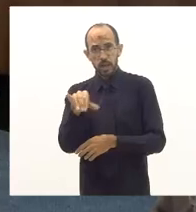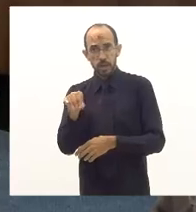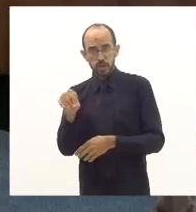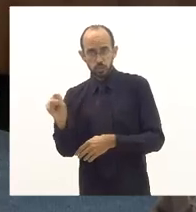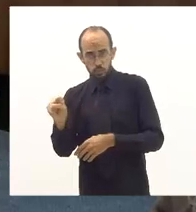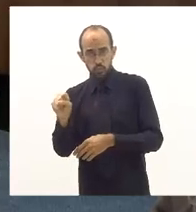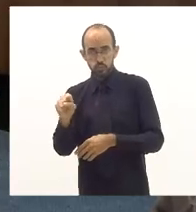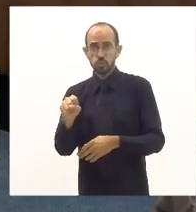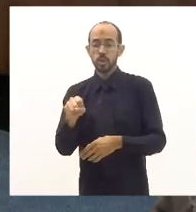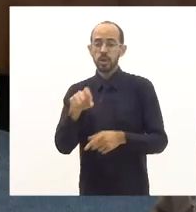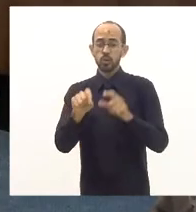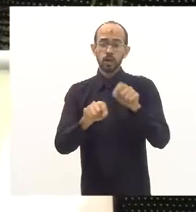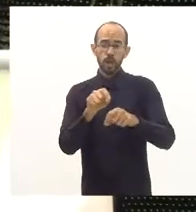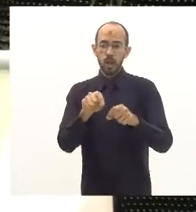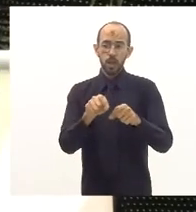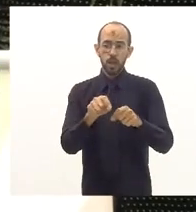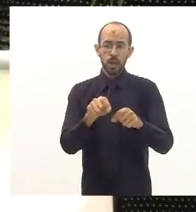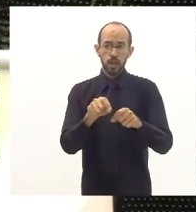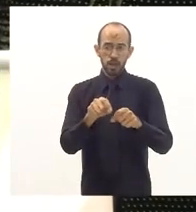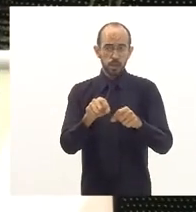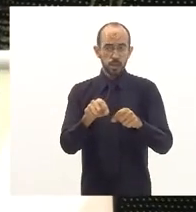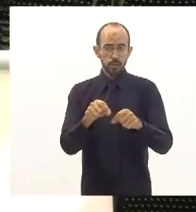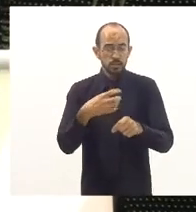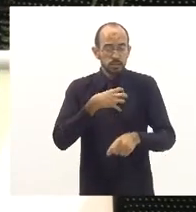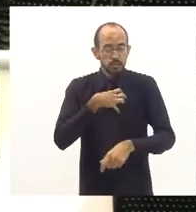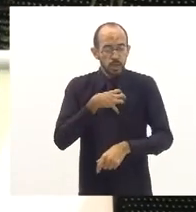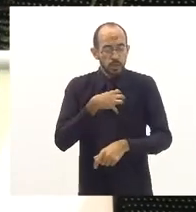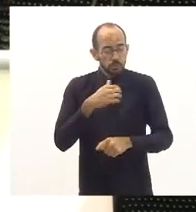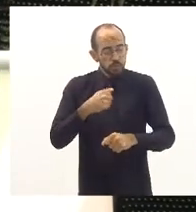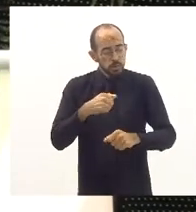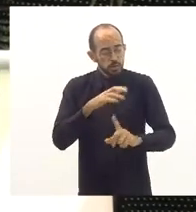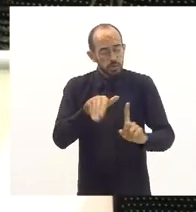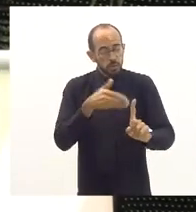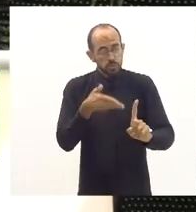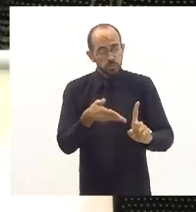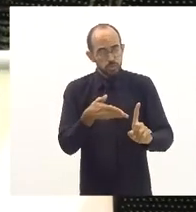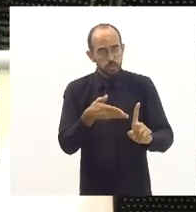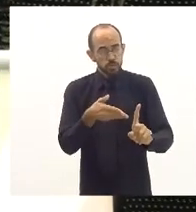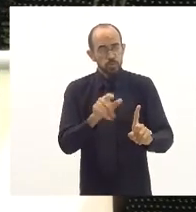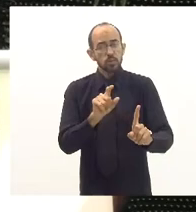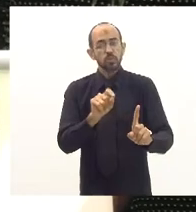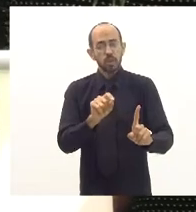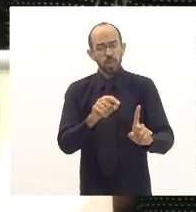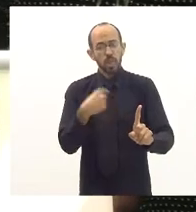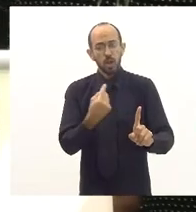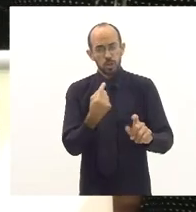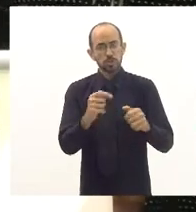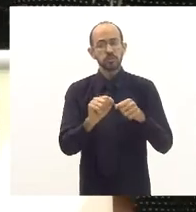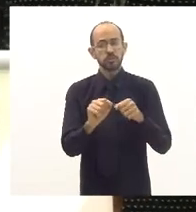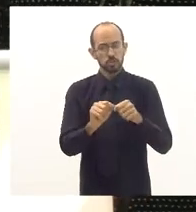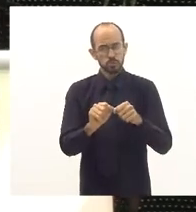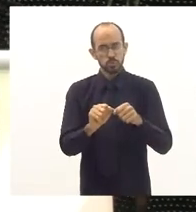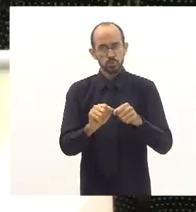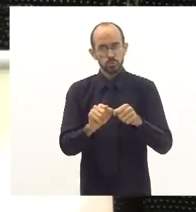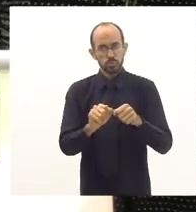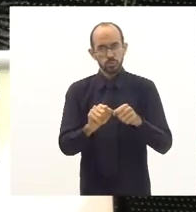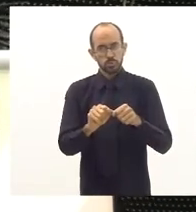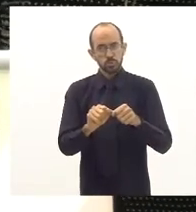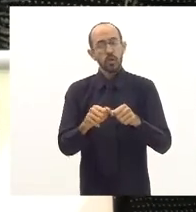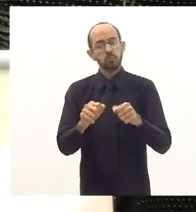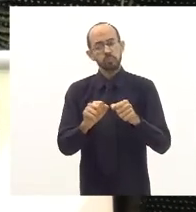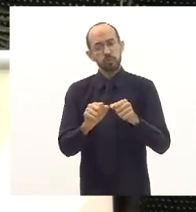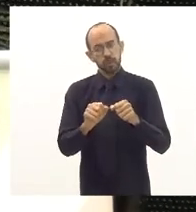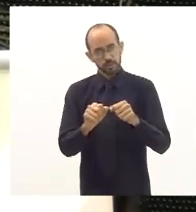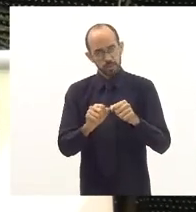se identificam. Elas precisam ser reconhecidas. O que que nós fizemos? Vamos fazer alguma medida